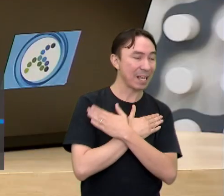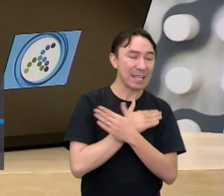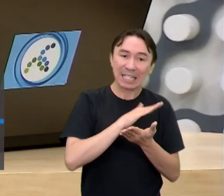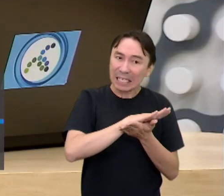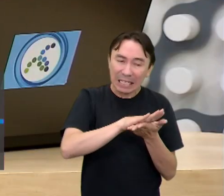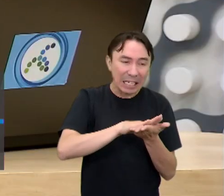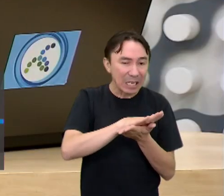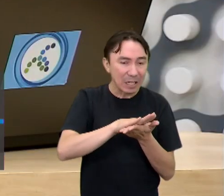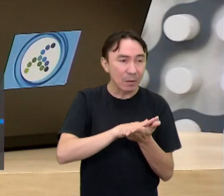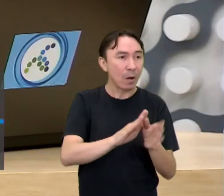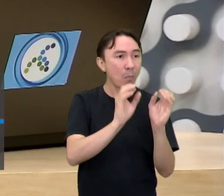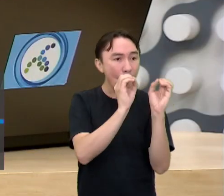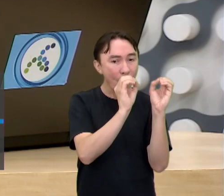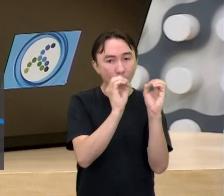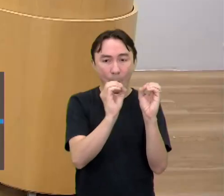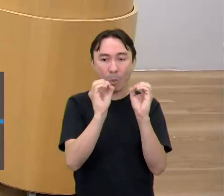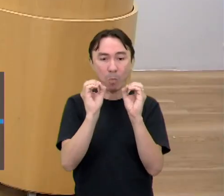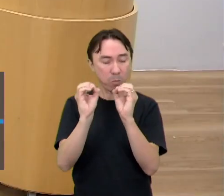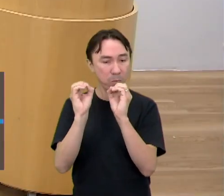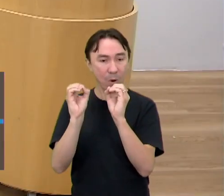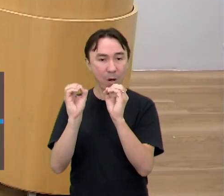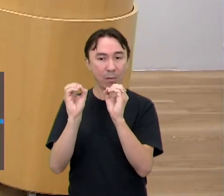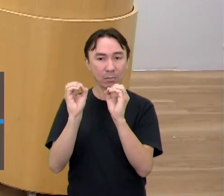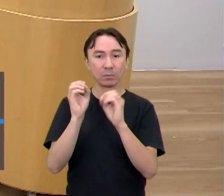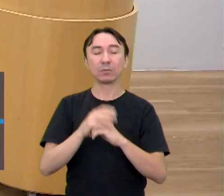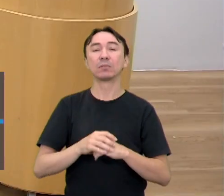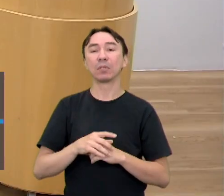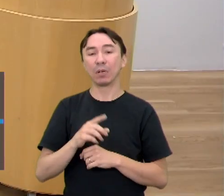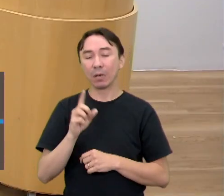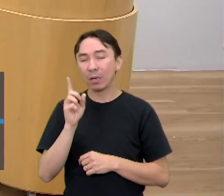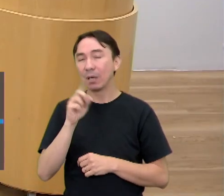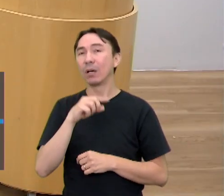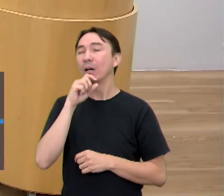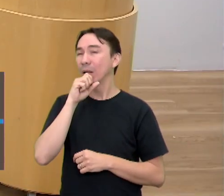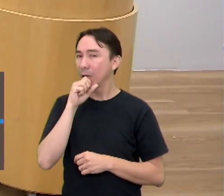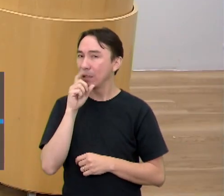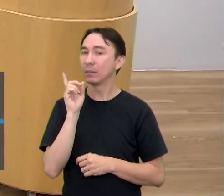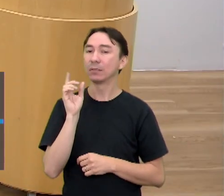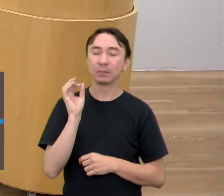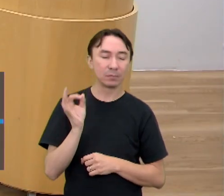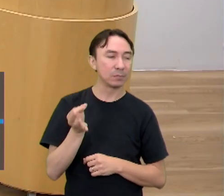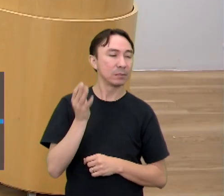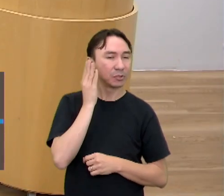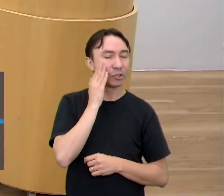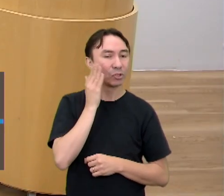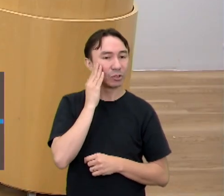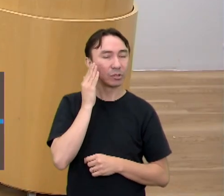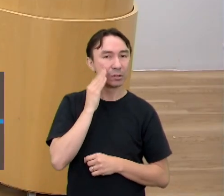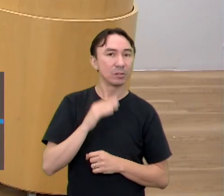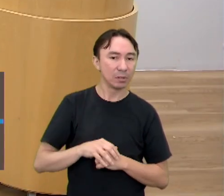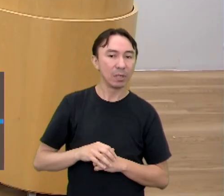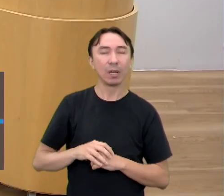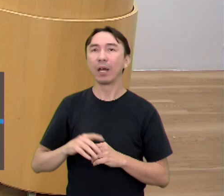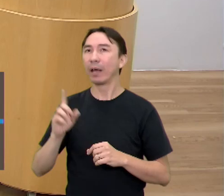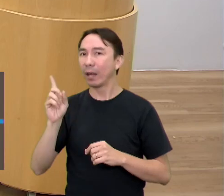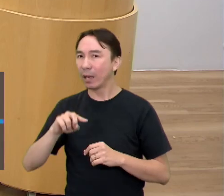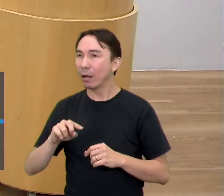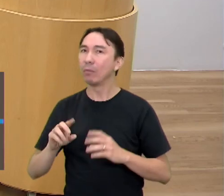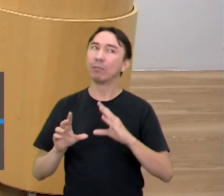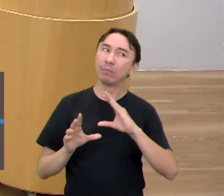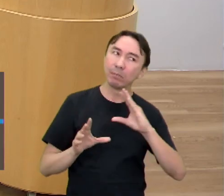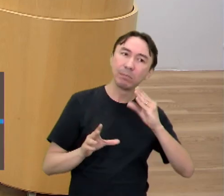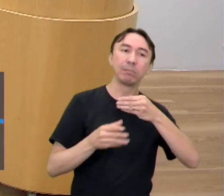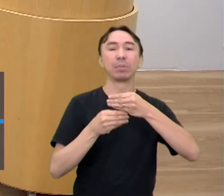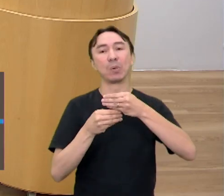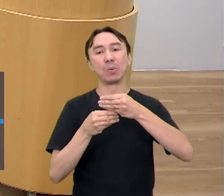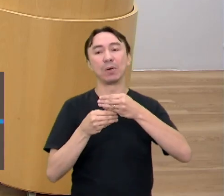o complementar. Seria o complementar, de conjuntos, né? Seria isso, com certeza. Então veja, a gente tem